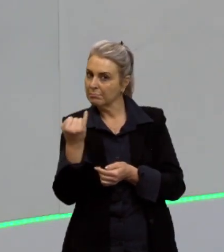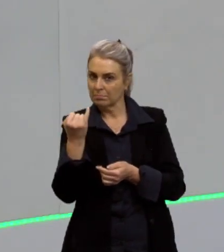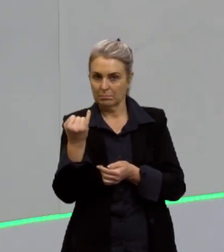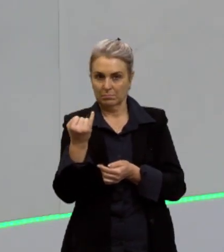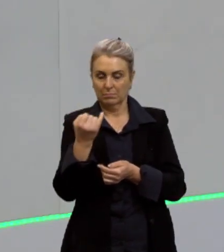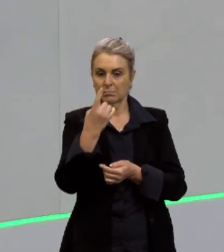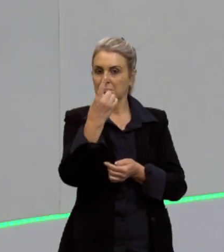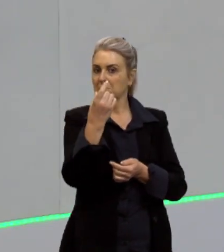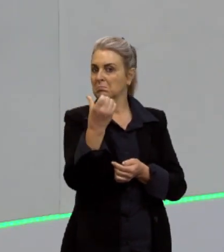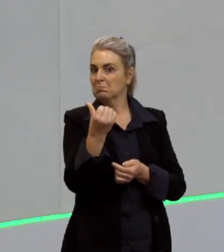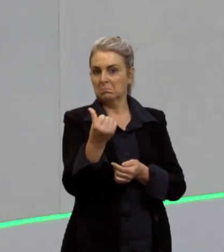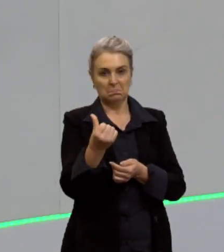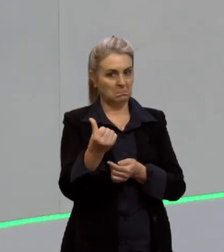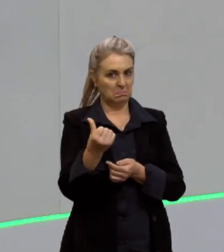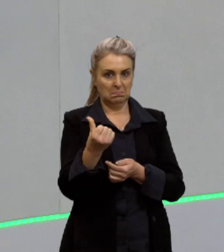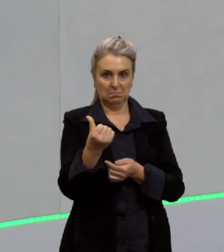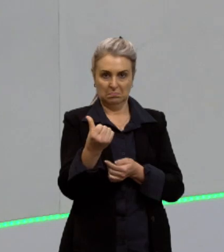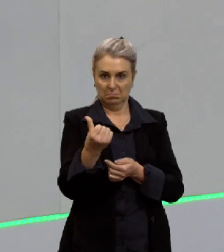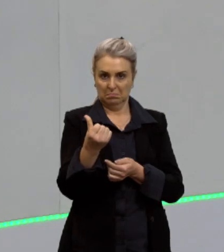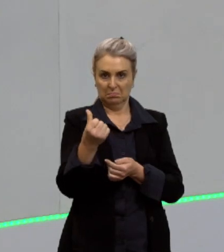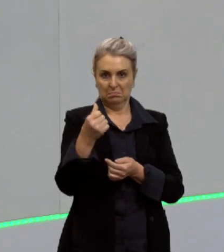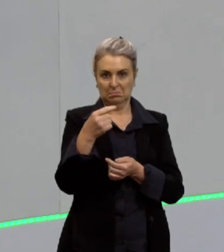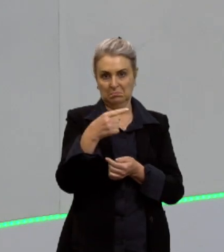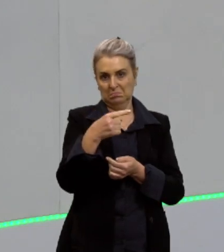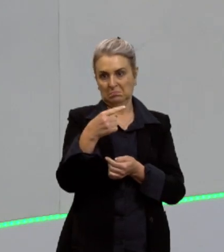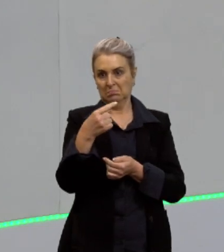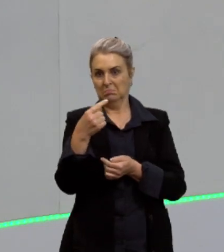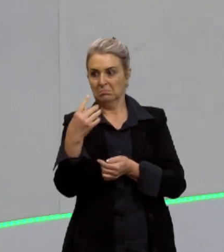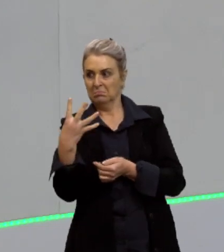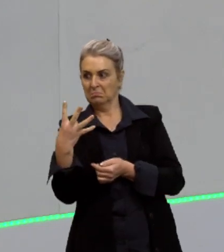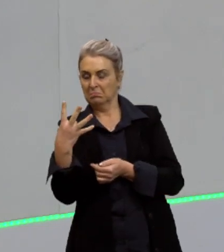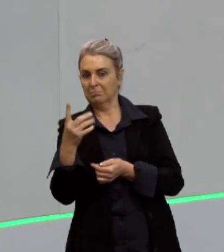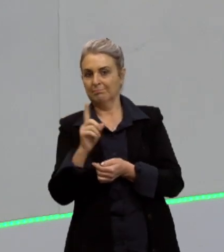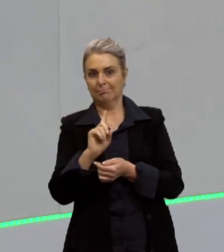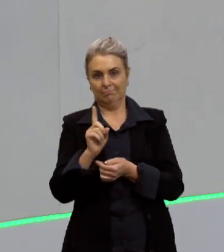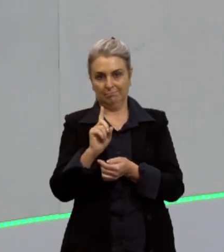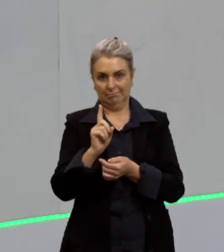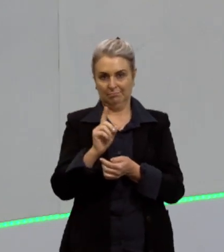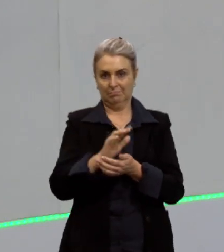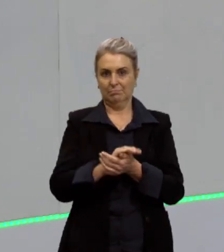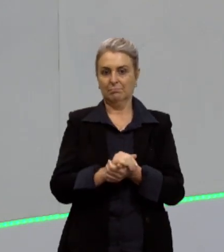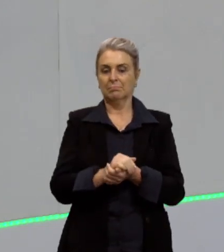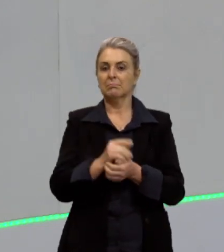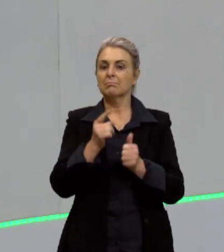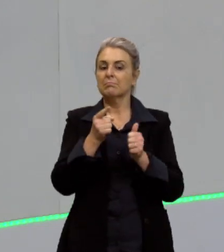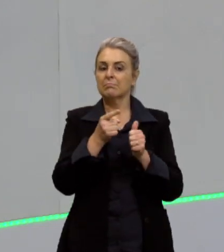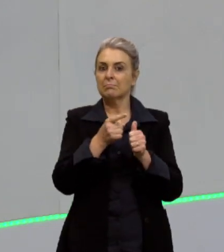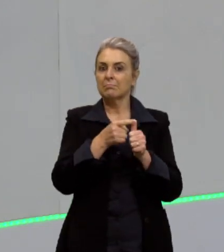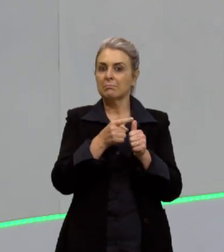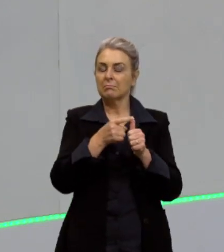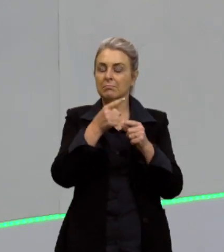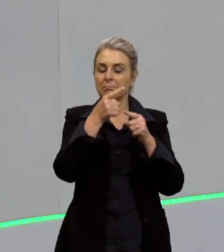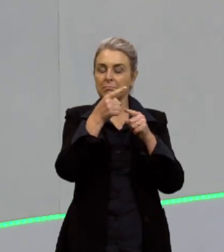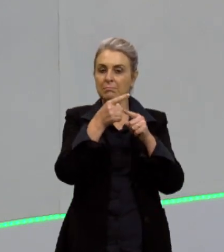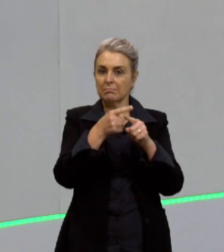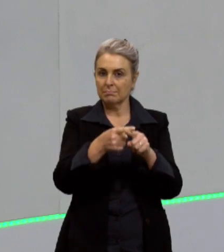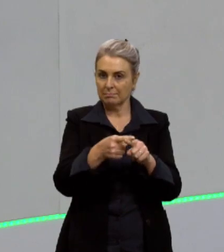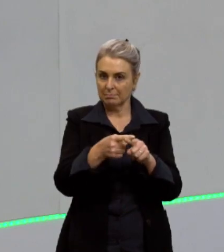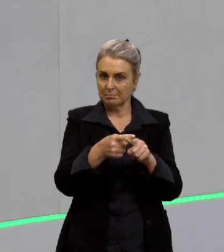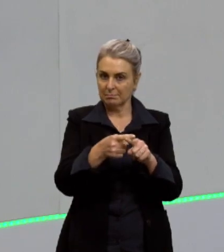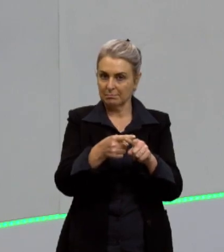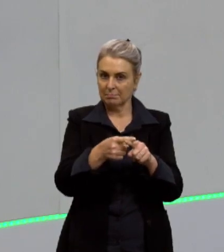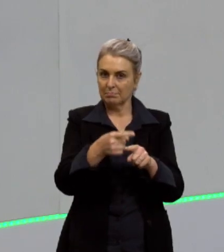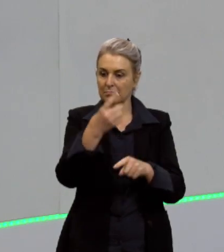16 e aí já vai fazendo. 16 menos 4 vezes 1, não, né? Resolve primeiro a multiplicação.